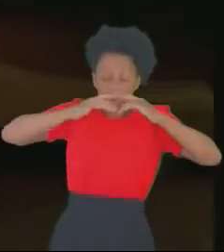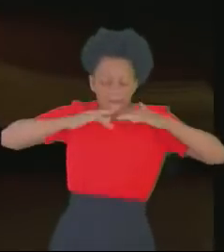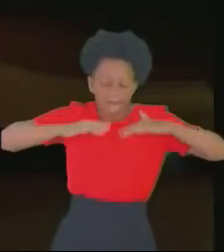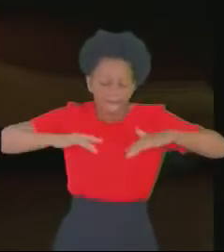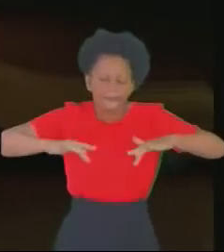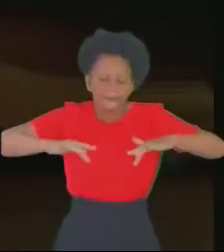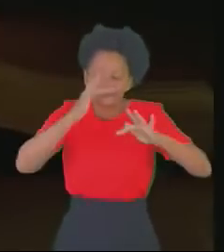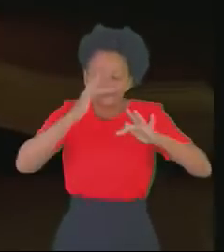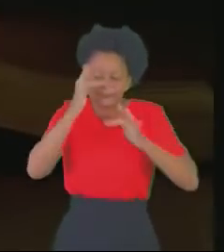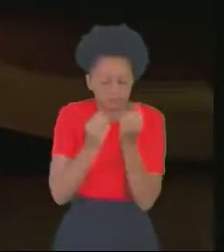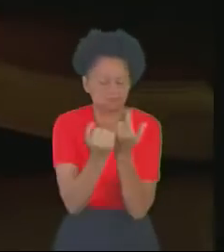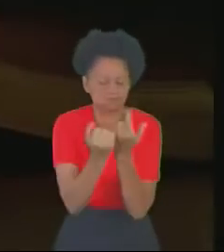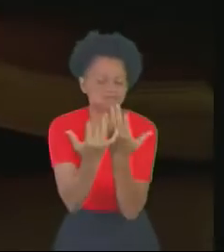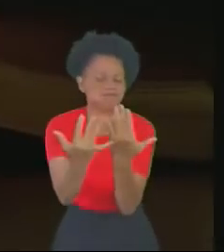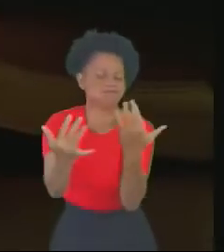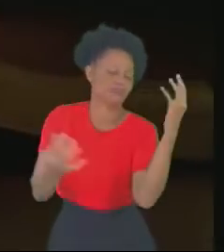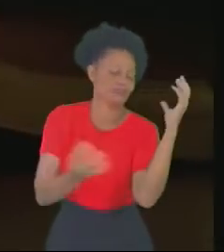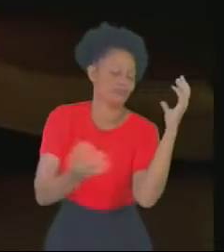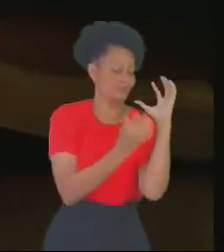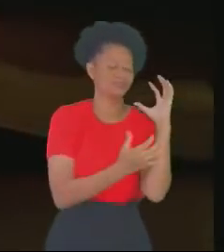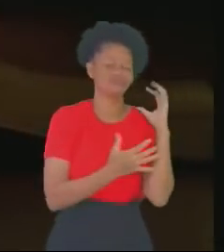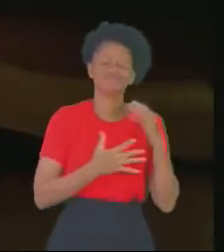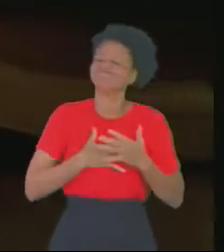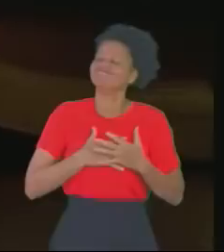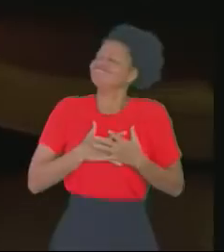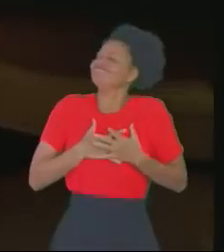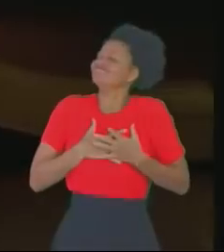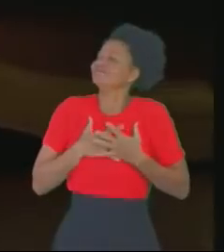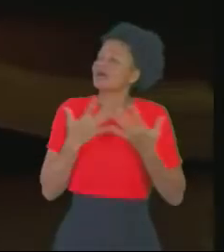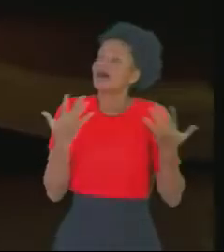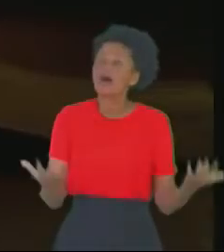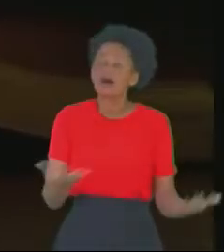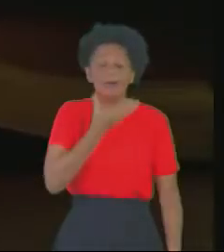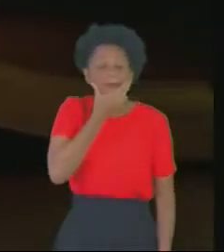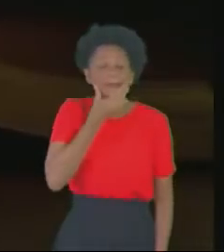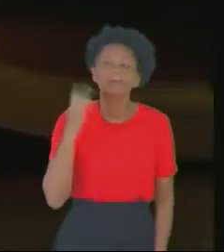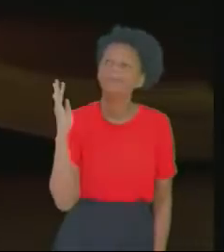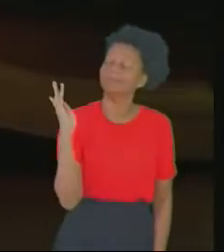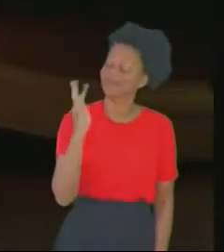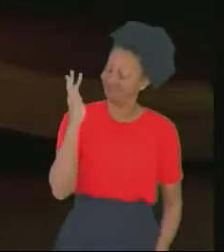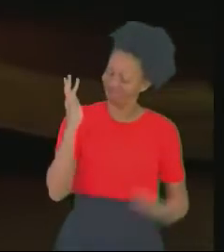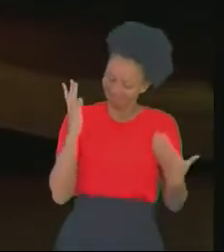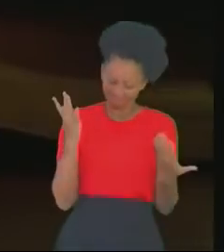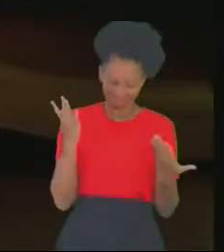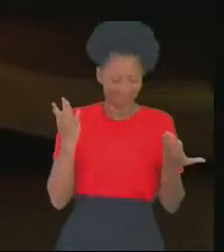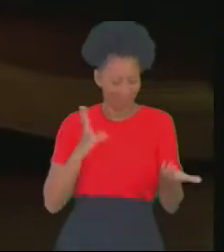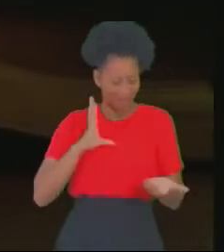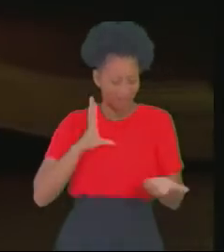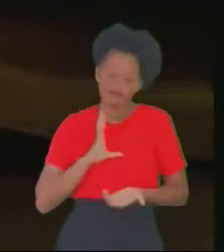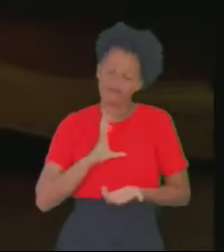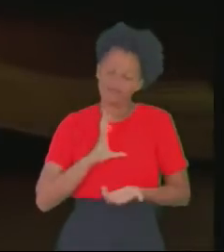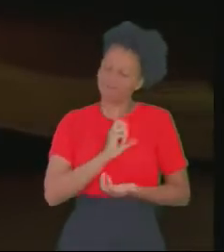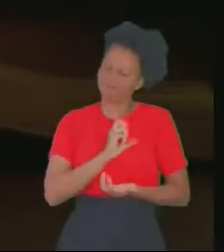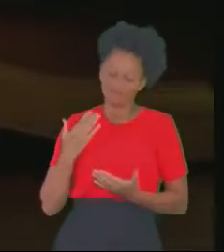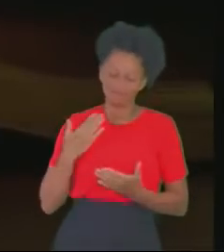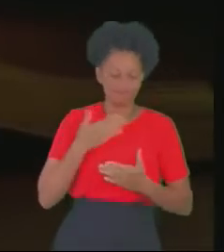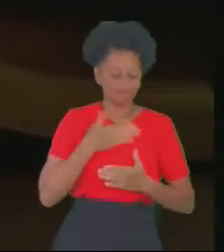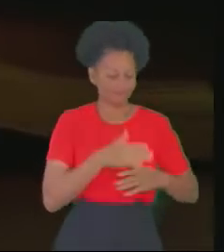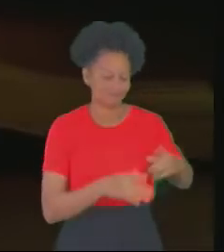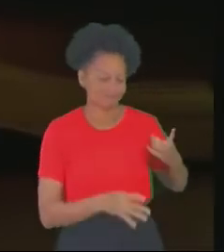Ah, se viesse o meu amado para o seu jardim, e comesse os seus frutos